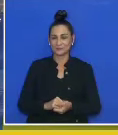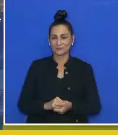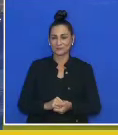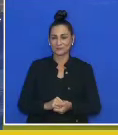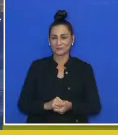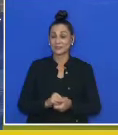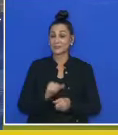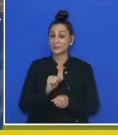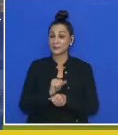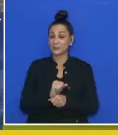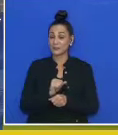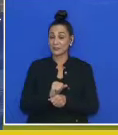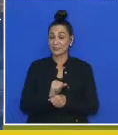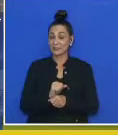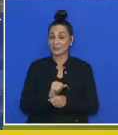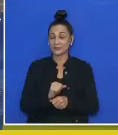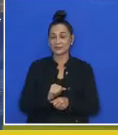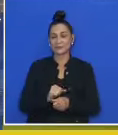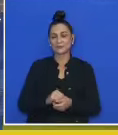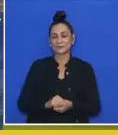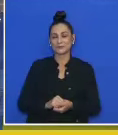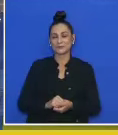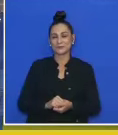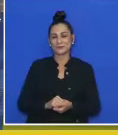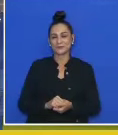Estamos aguardando então a quinta bola.